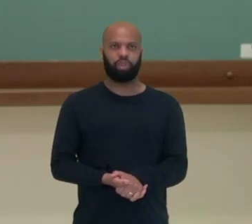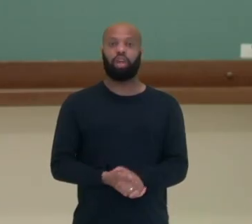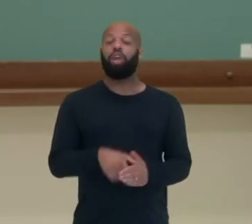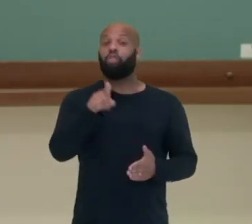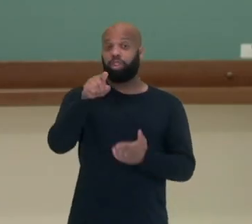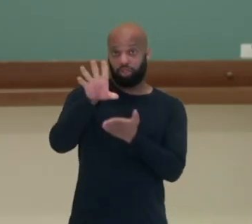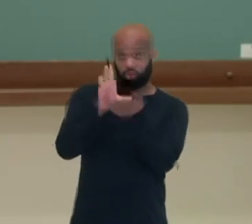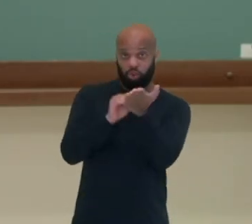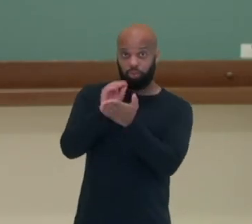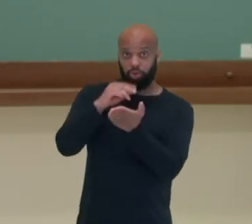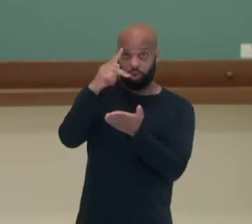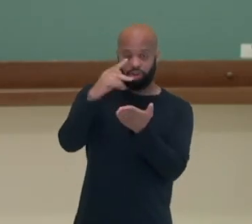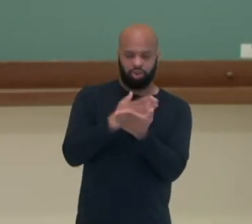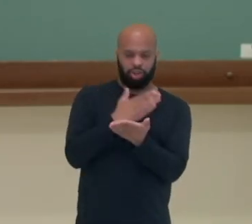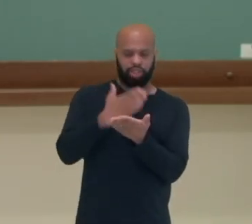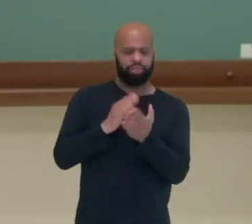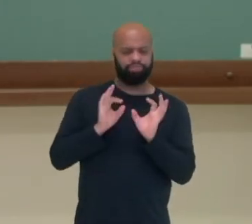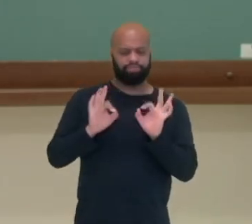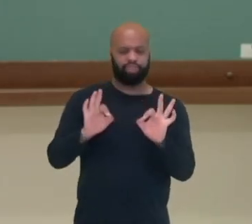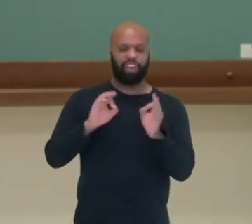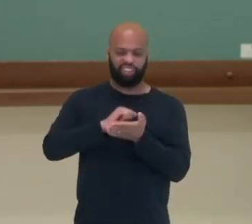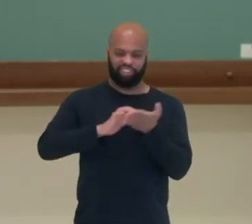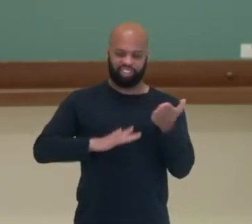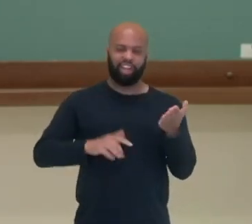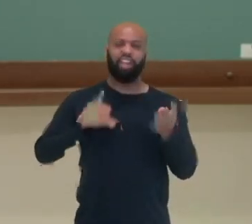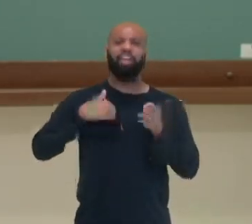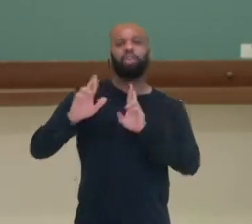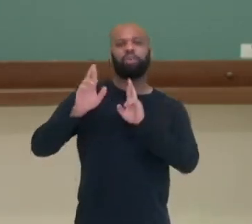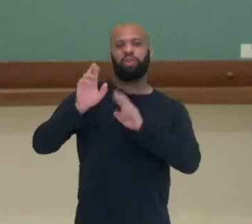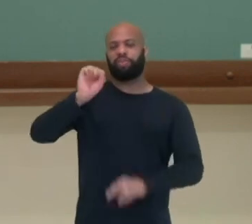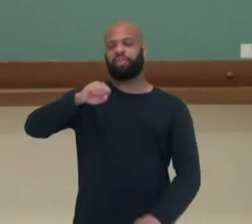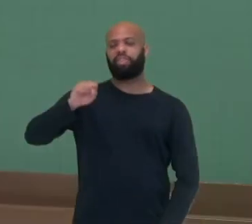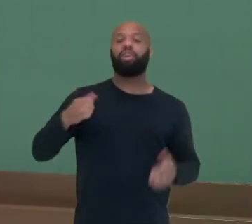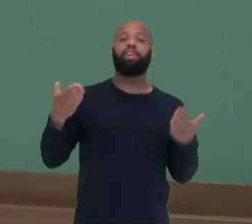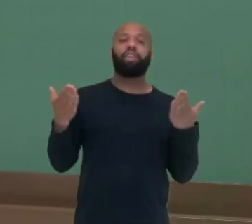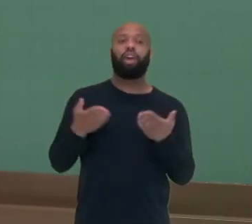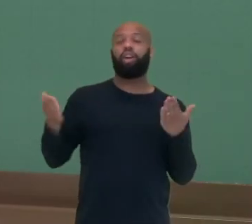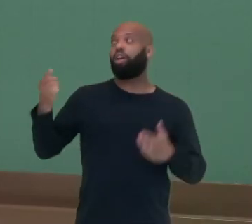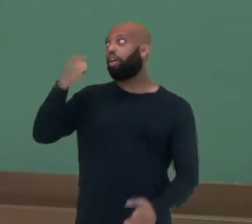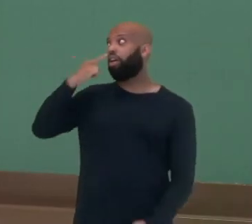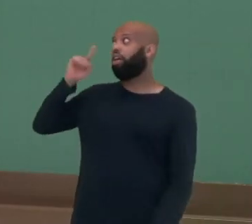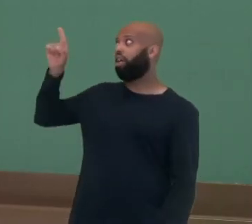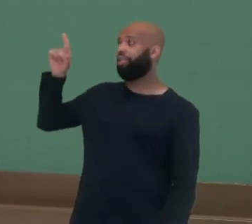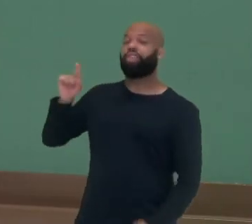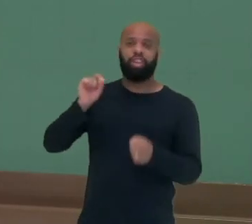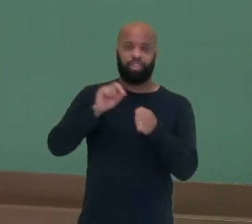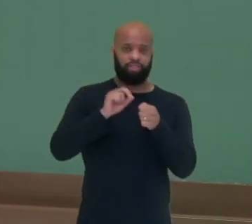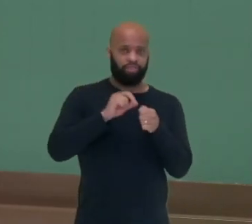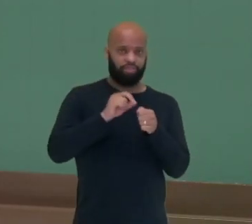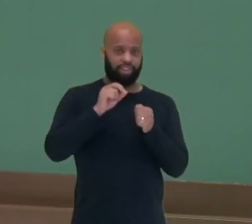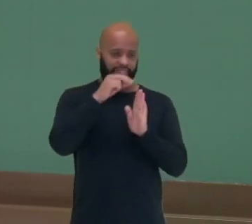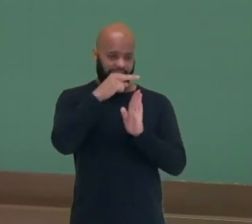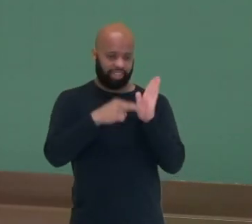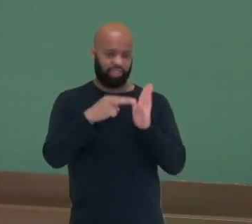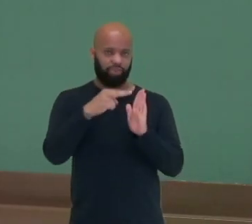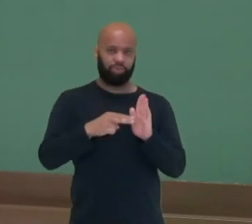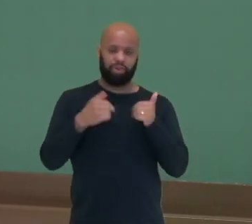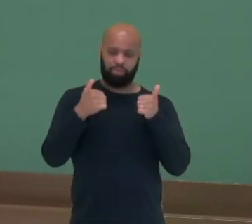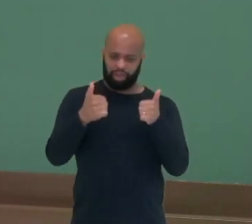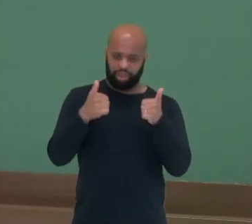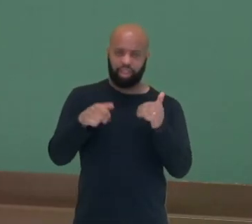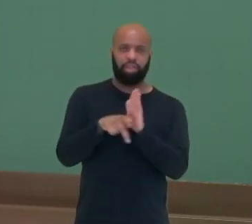Copiou no seu caderno super caprichado essa atividade? Espero que sim. Então vamos dar uma olhada? Fez a leitura muito bem do